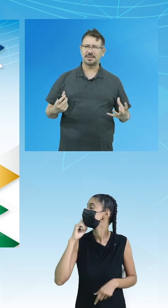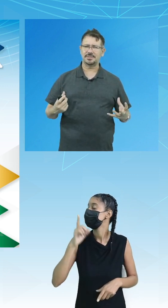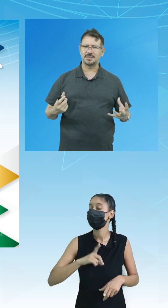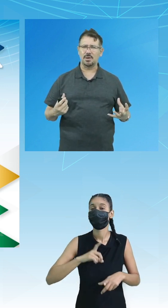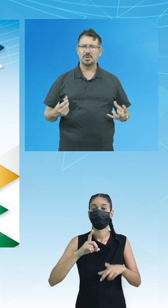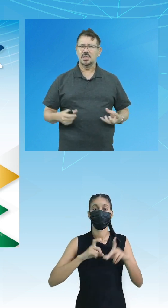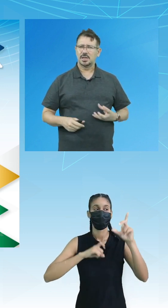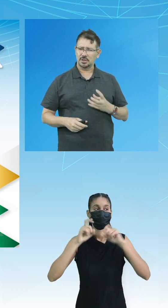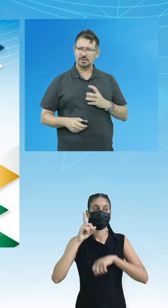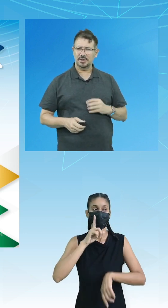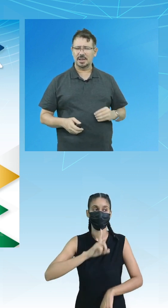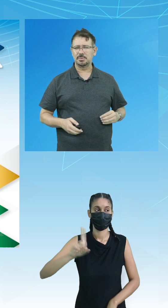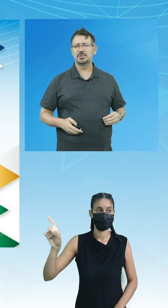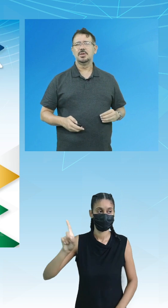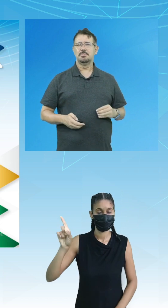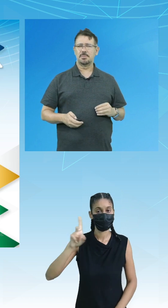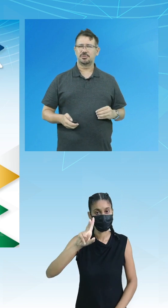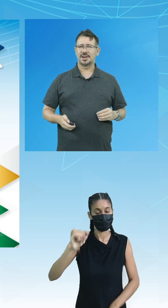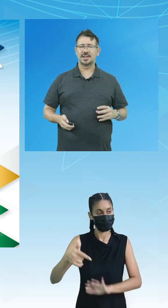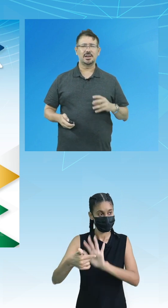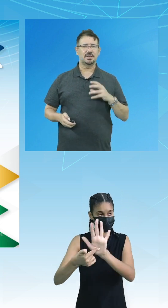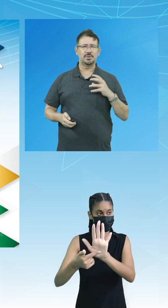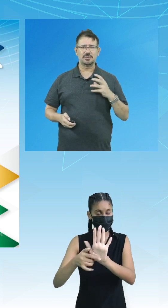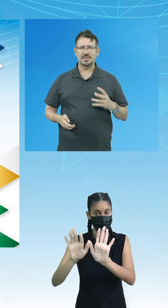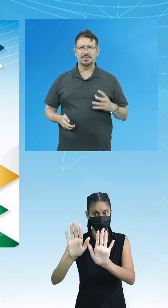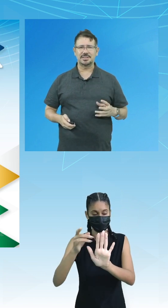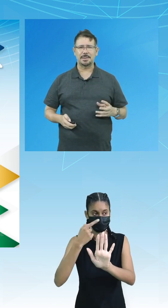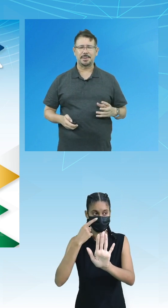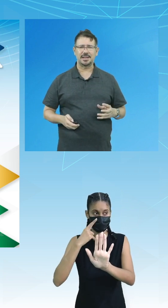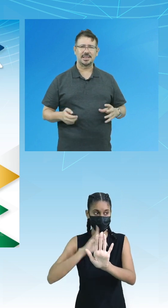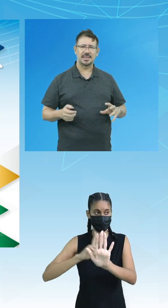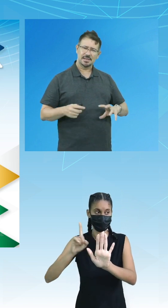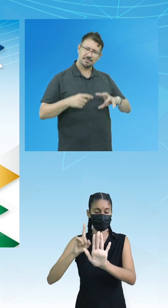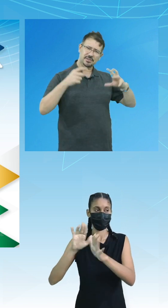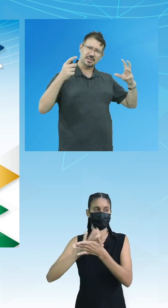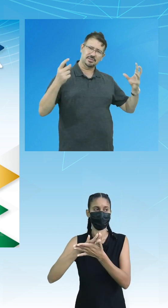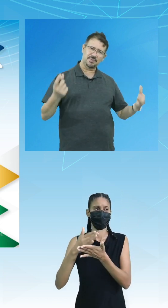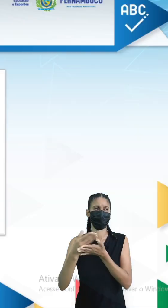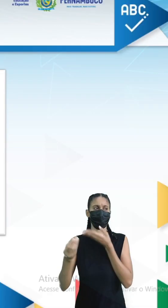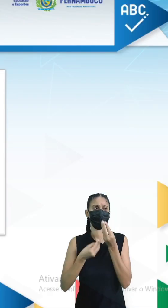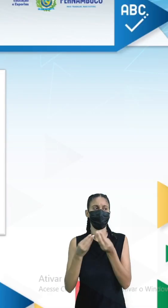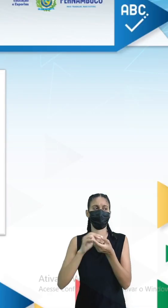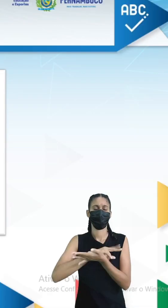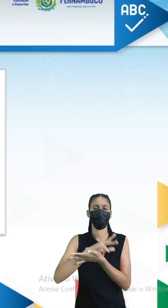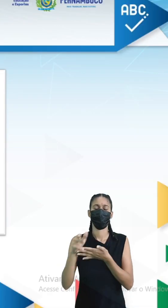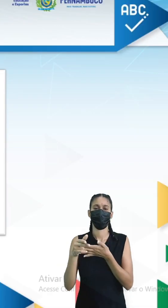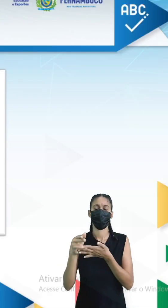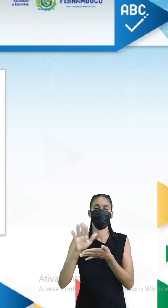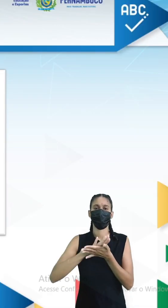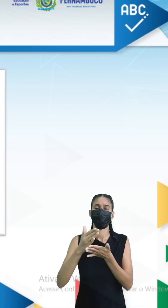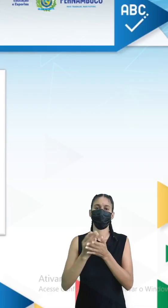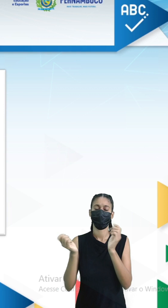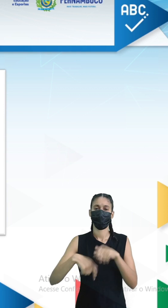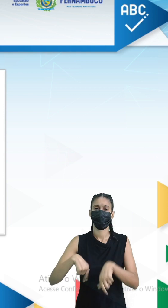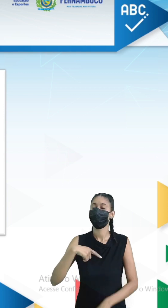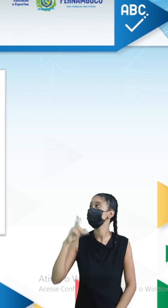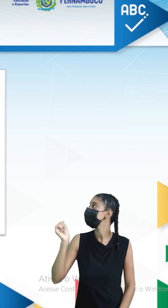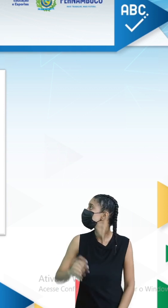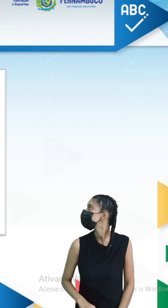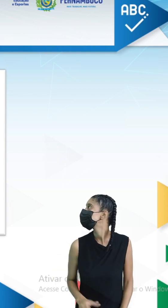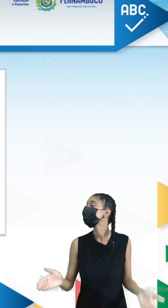expressão facial que nós iremos mostrar. Quero que vocês interpretem. Vejam as várias interpretações.